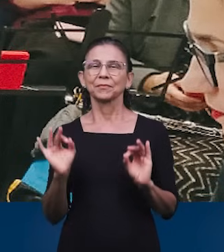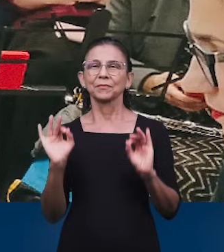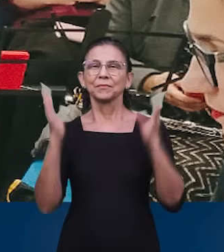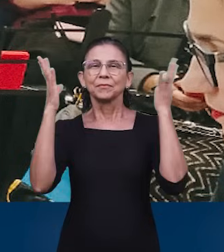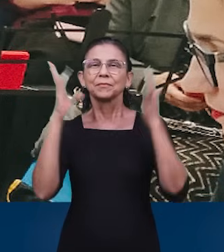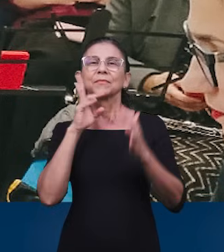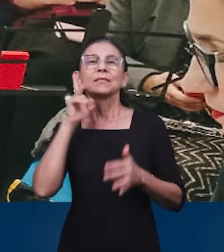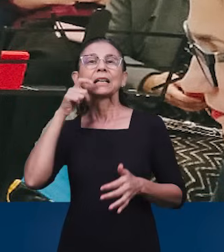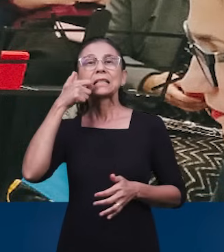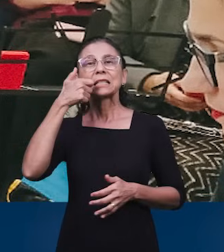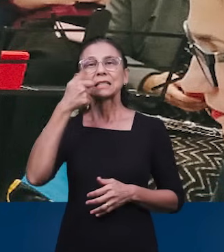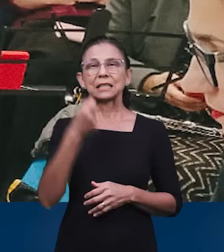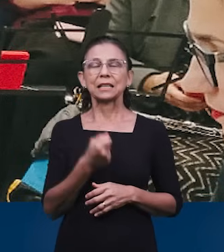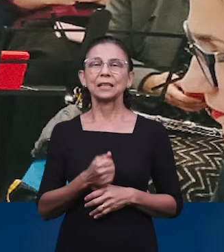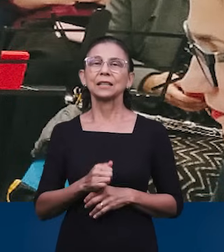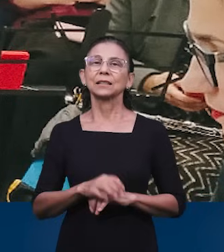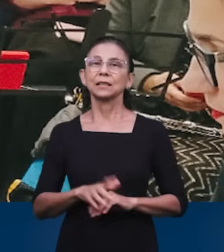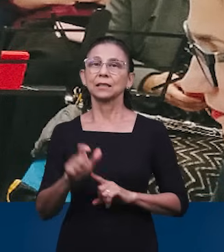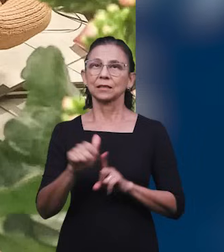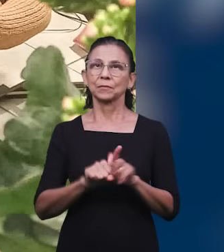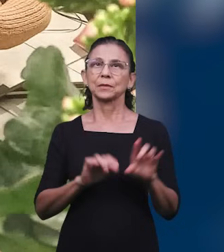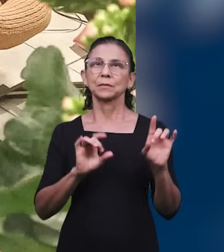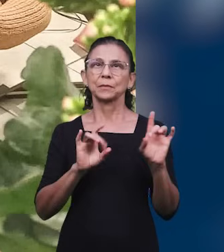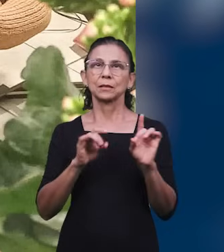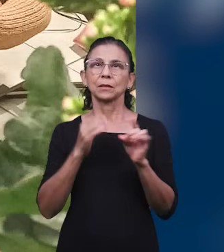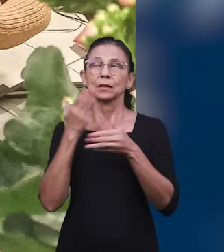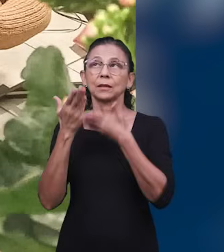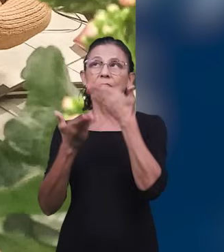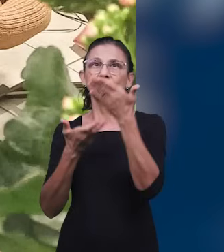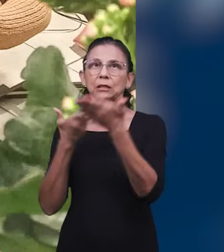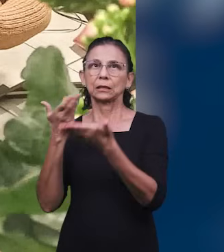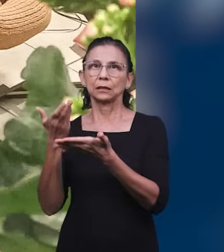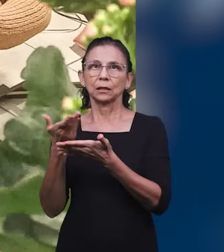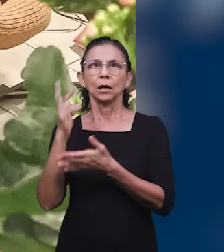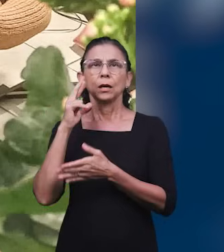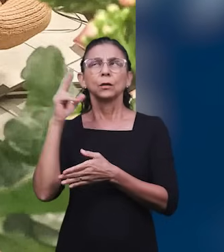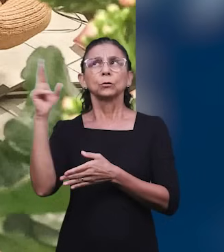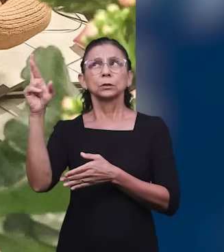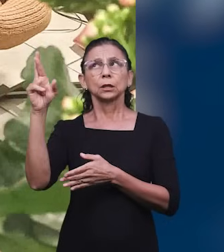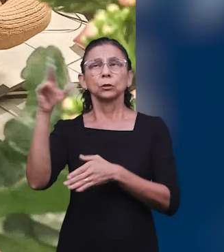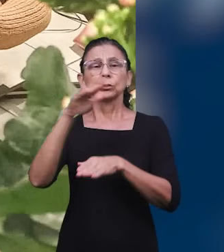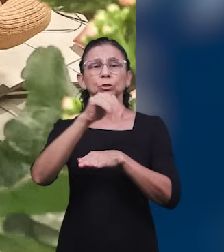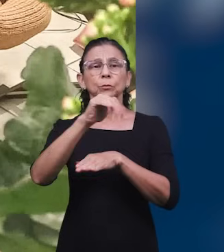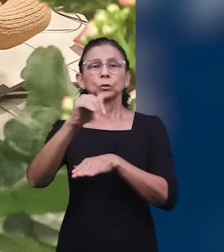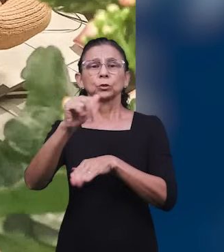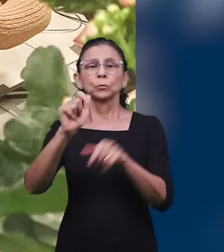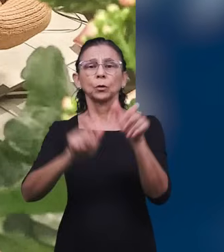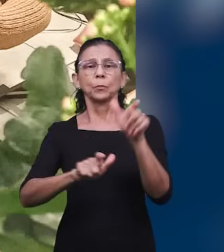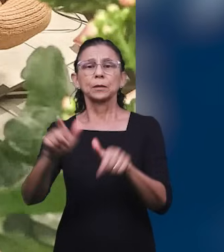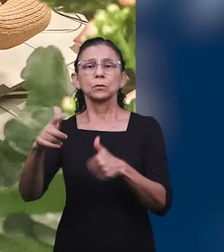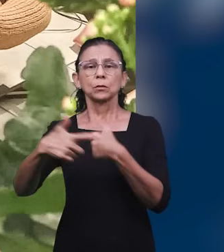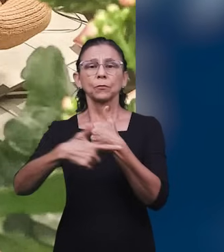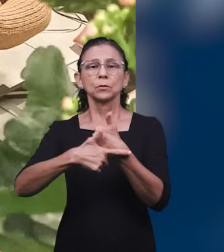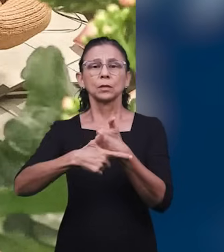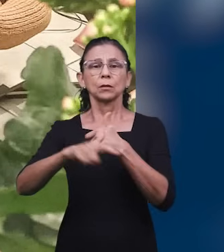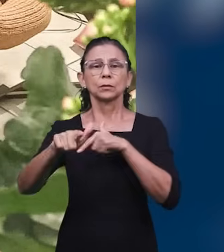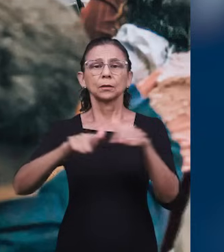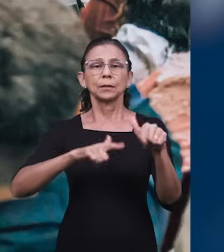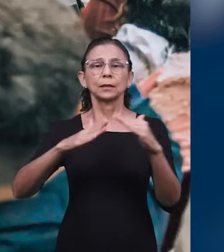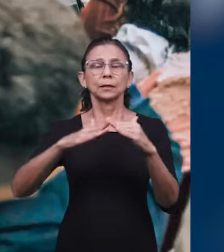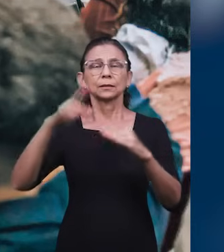voltado à dedicação, diversos irmãos foram chamados para realizar funções na casa do Senhor.